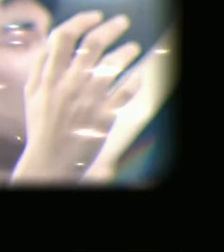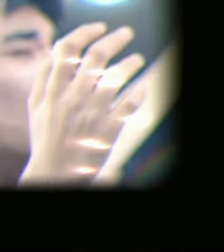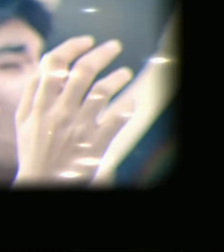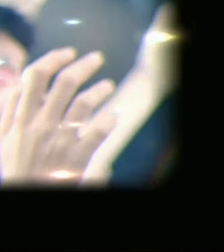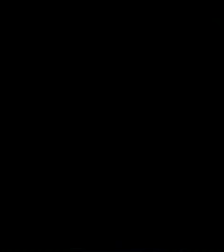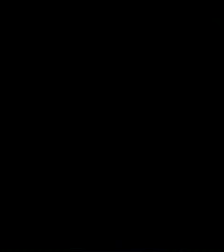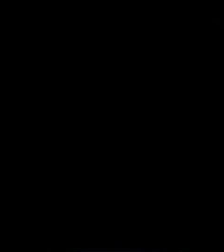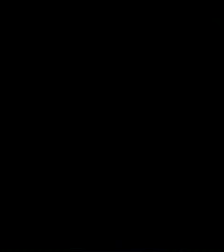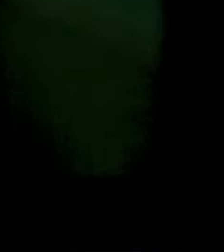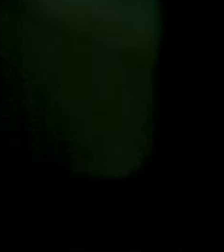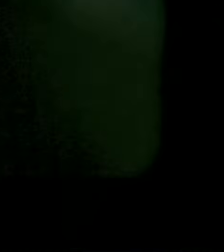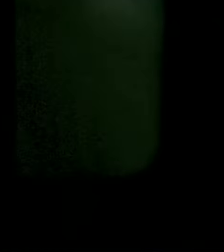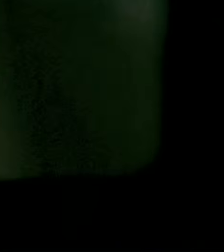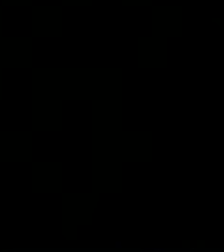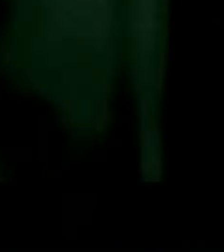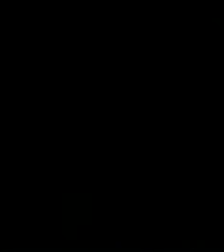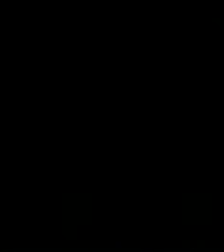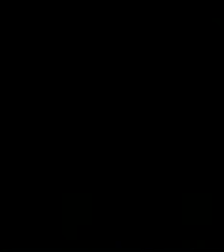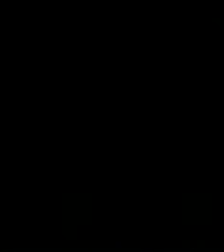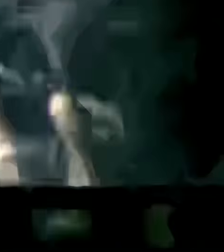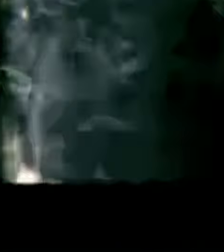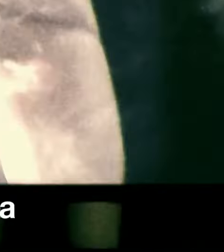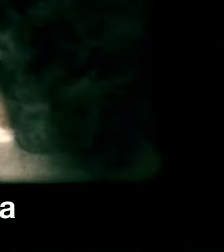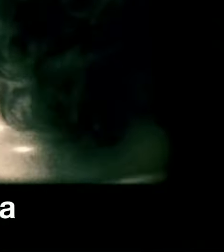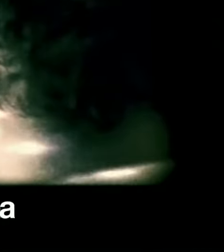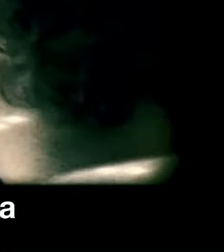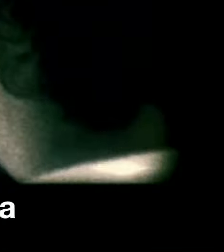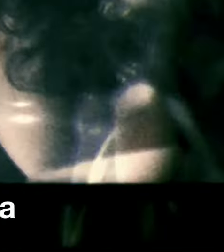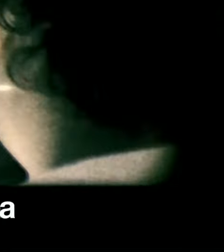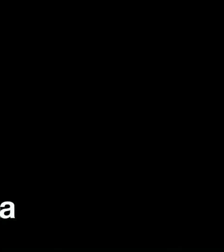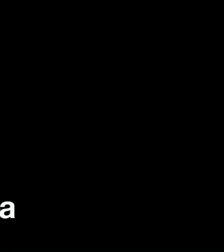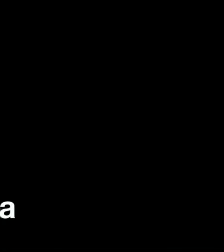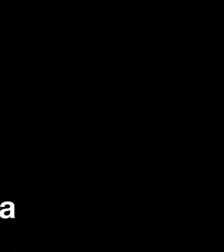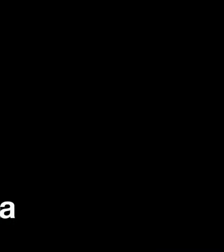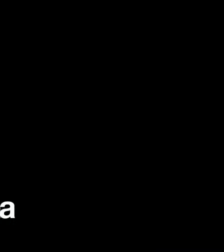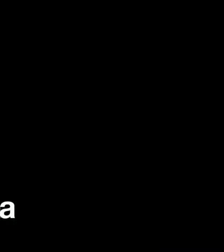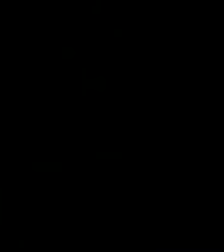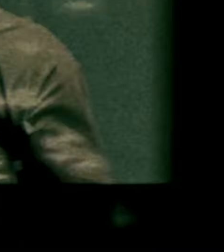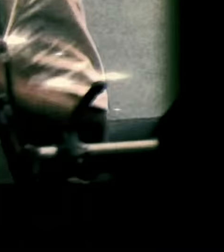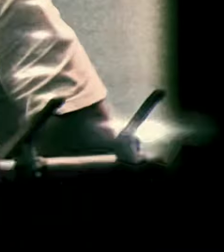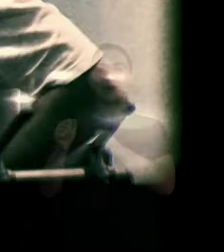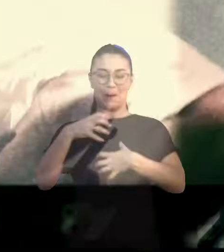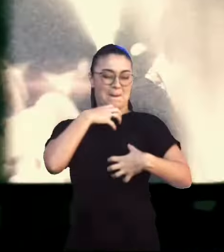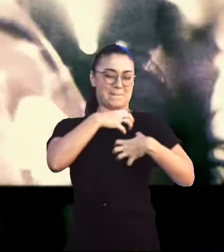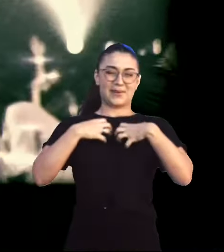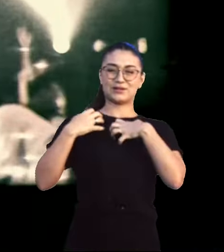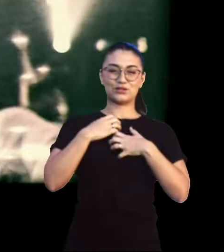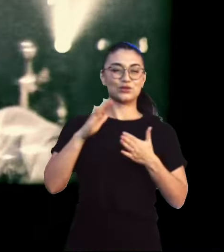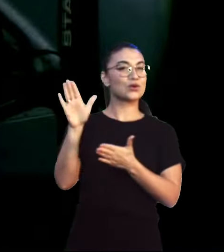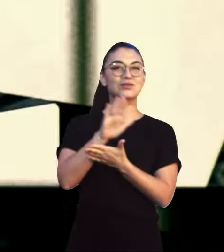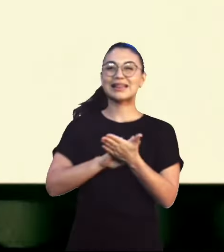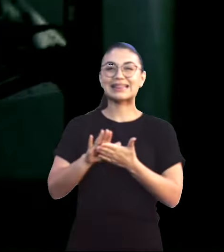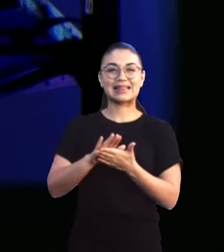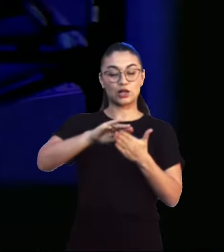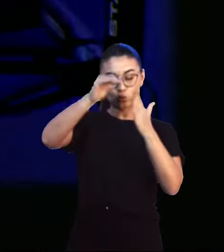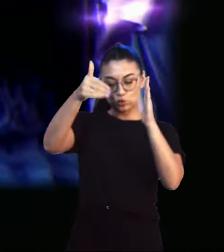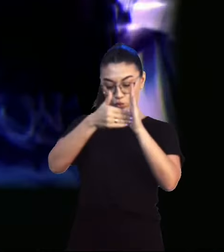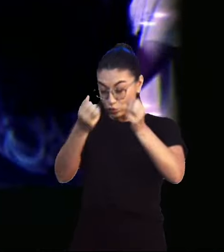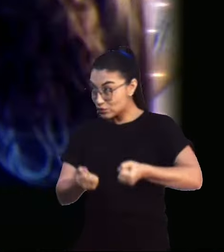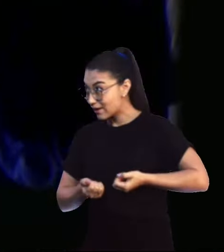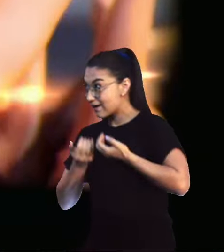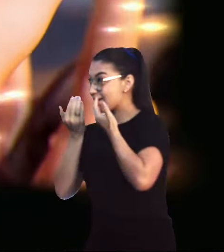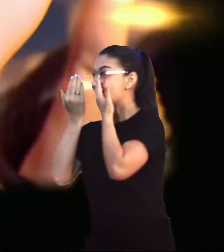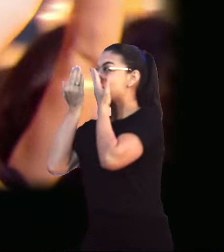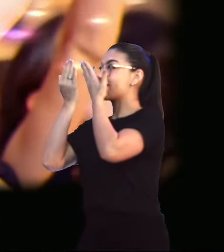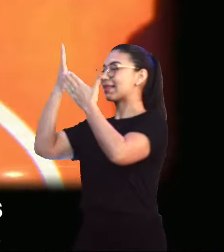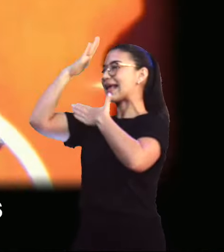Alegrem-se sempre no Senhor. Novamente direi, alegrem-se. Não andem ansiosos por coisa alguma, mas em tudo, pela oração e súplicas e com ação